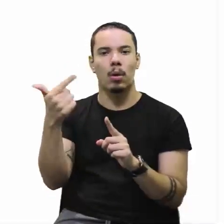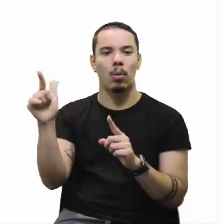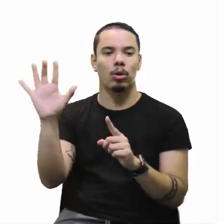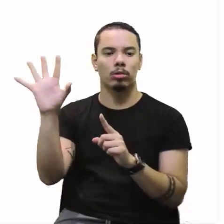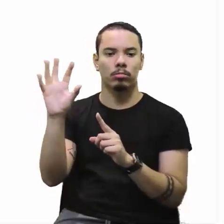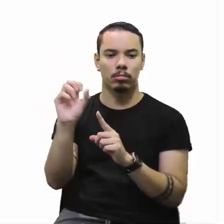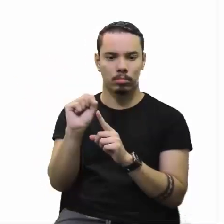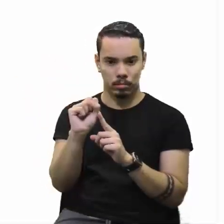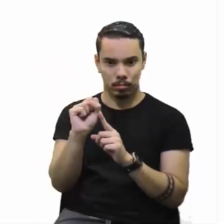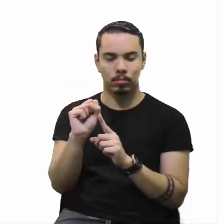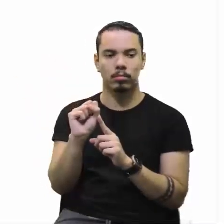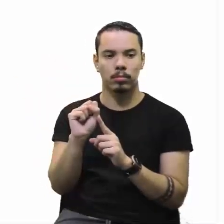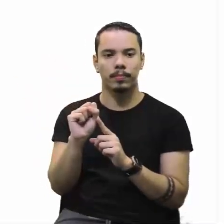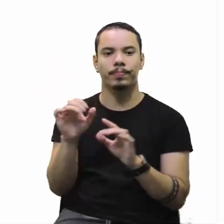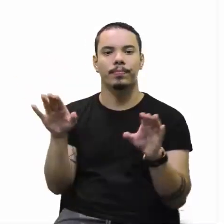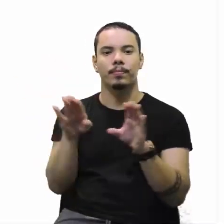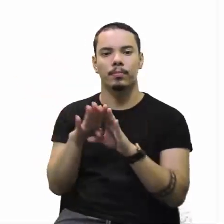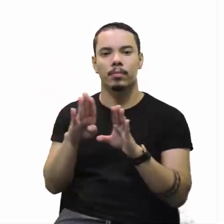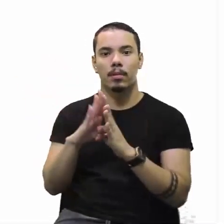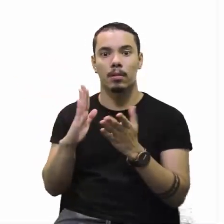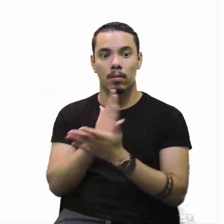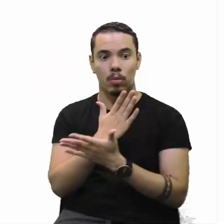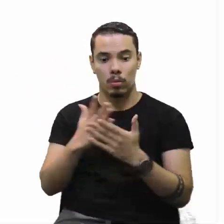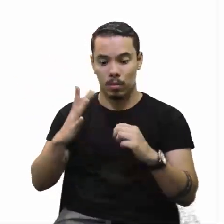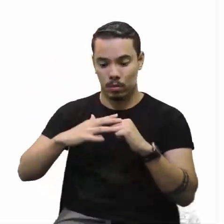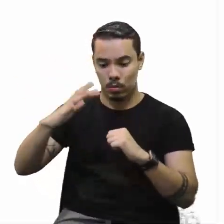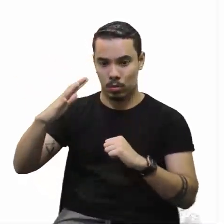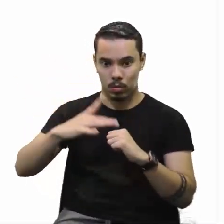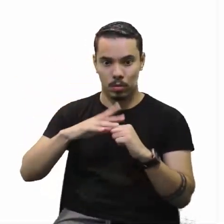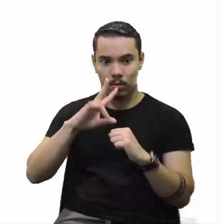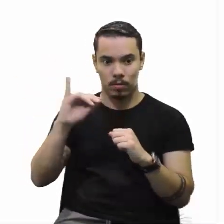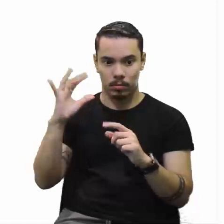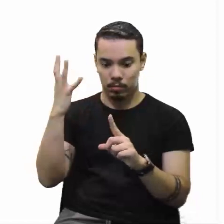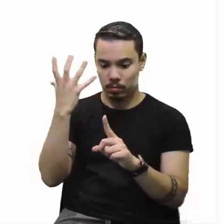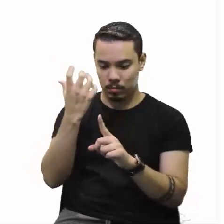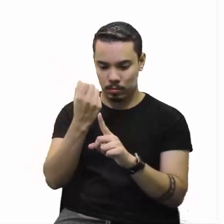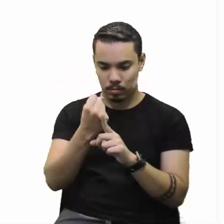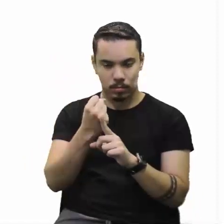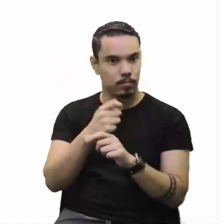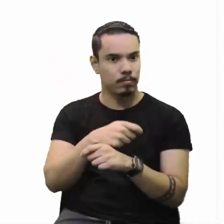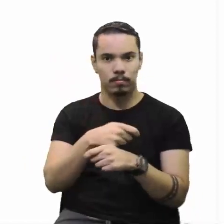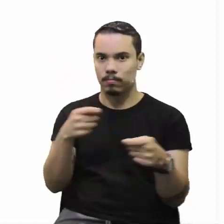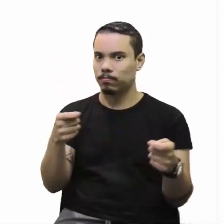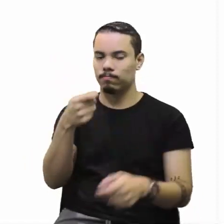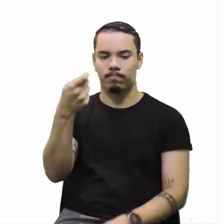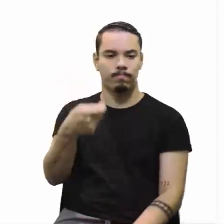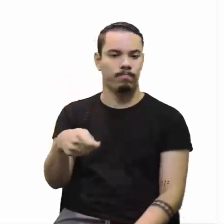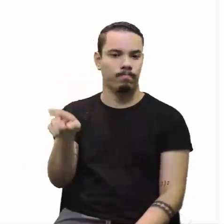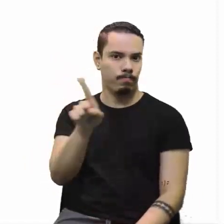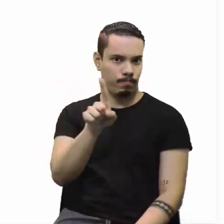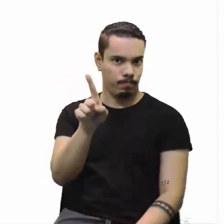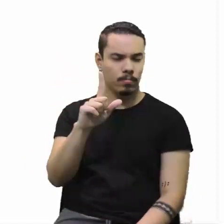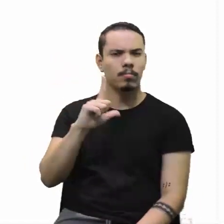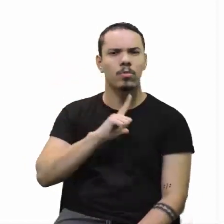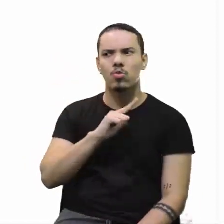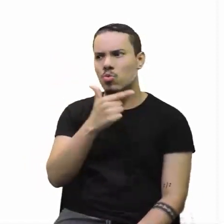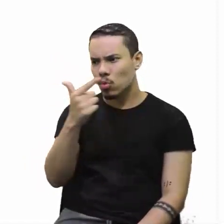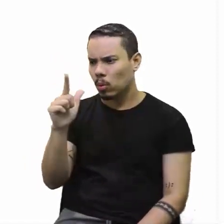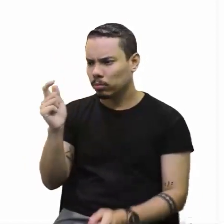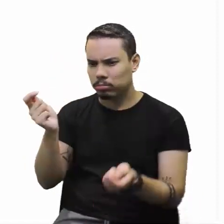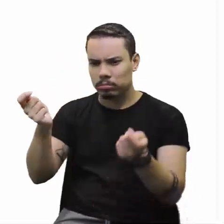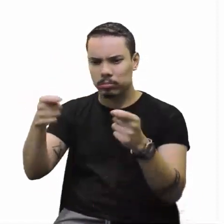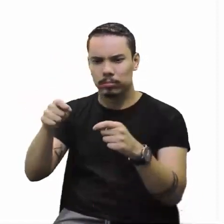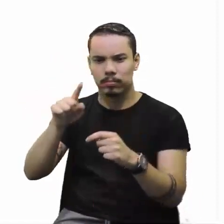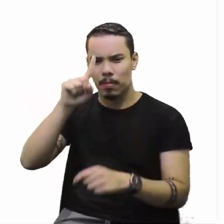receptor. E algumas ondas vão se refletir na ionosfera, não tem necessidade. E tem outra que só pode